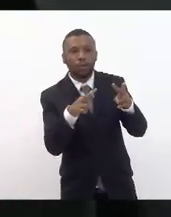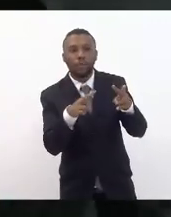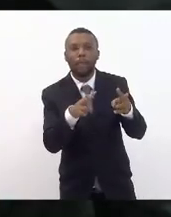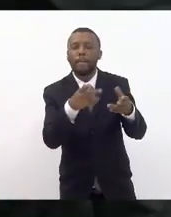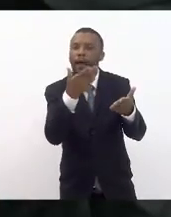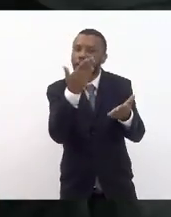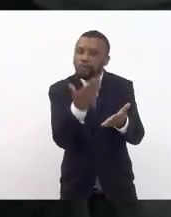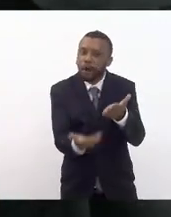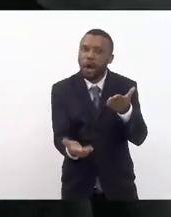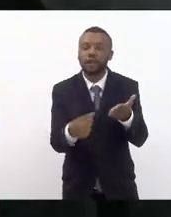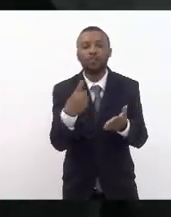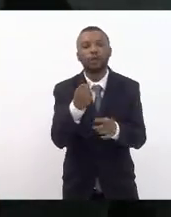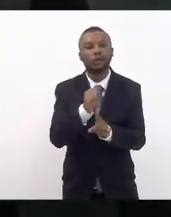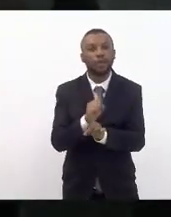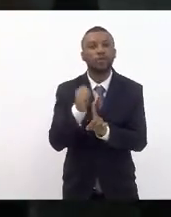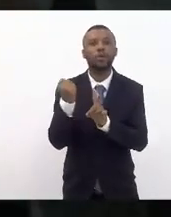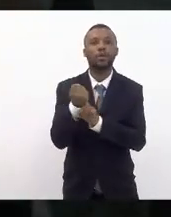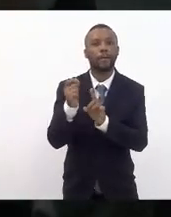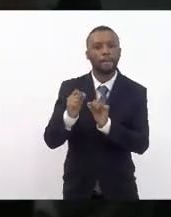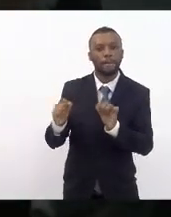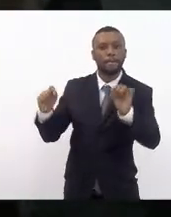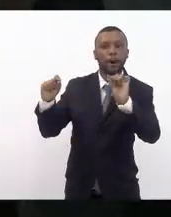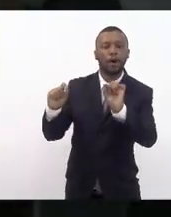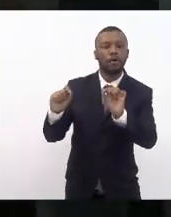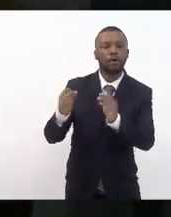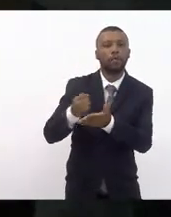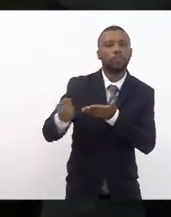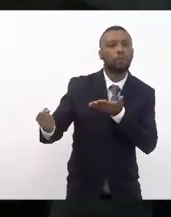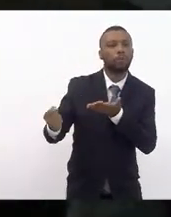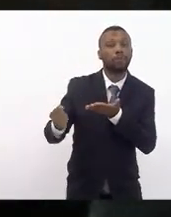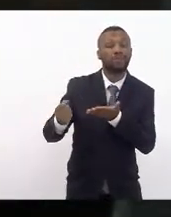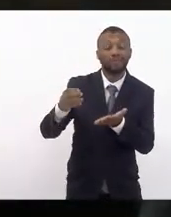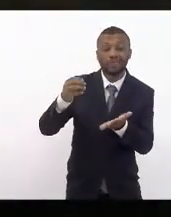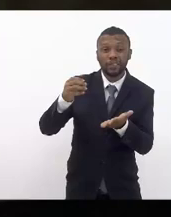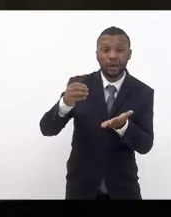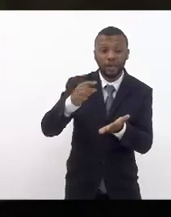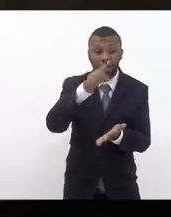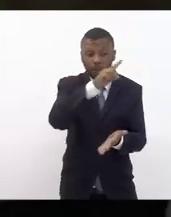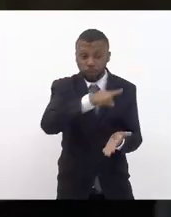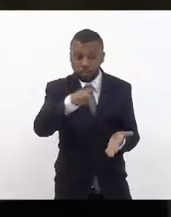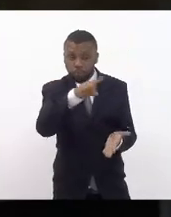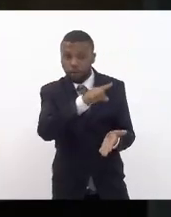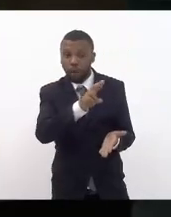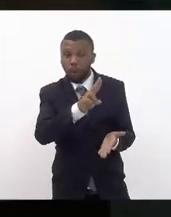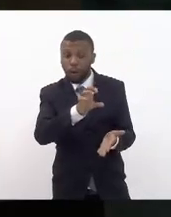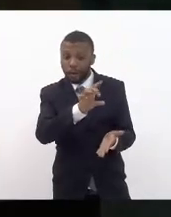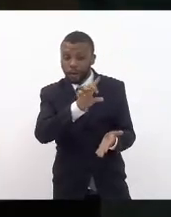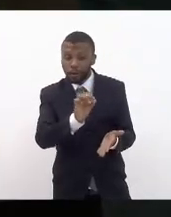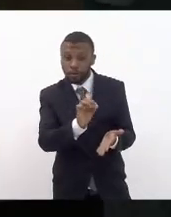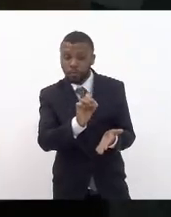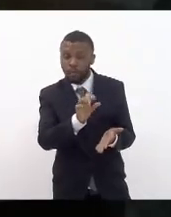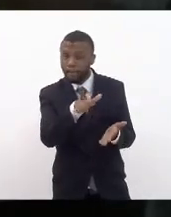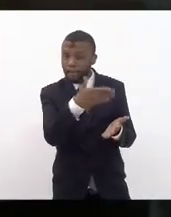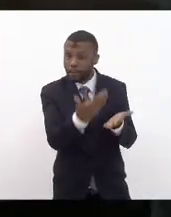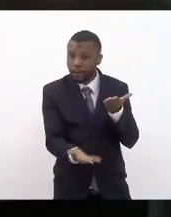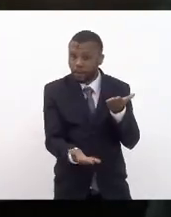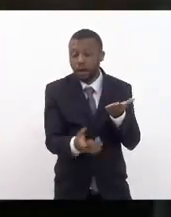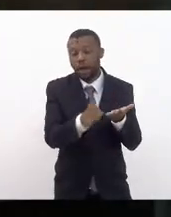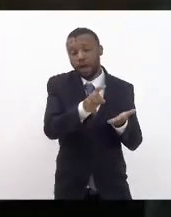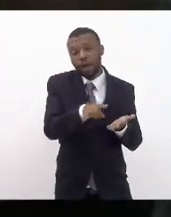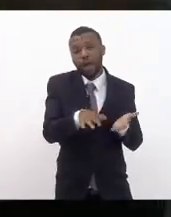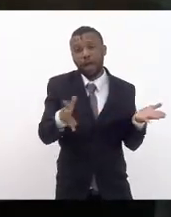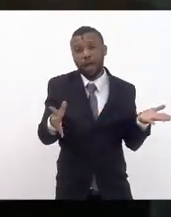de toda a nossa sociedade. Não ter a UESO como UESO é, sim, uma derrota. Mas